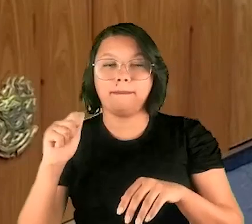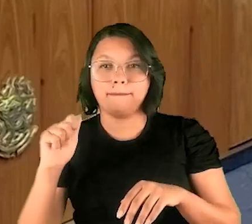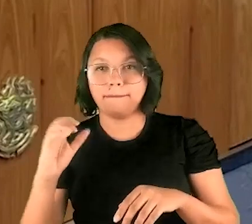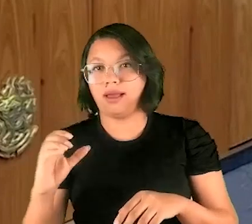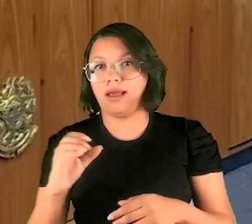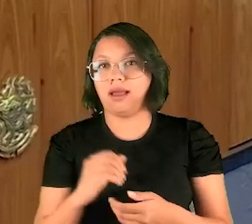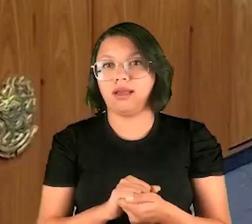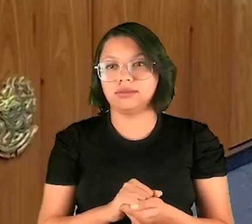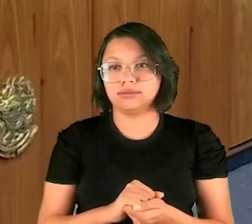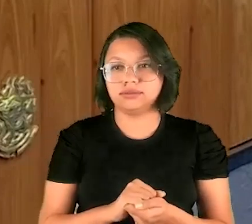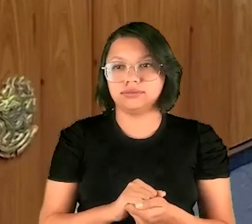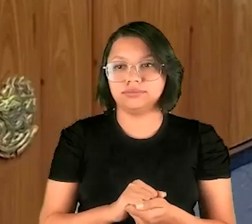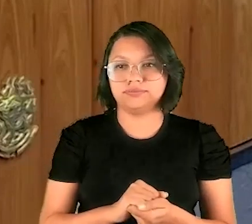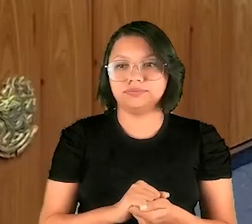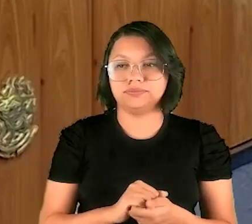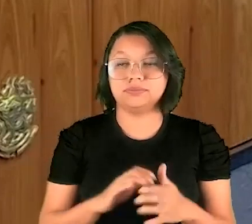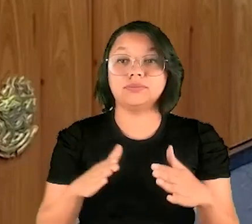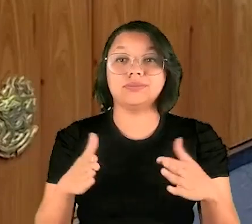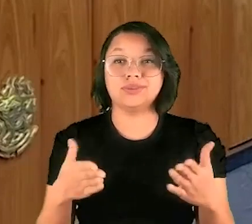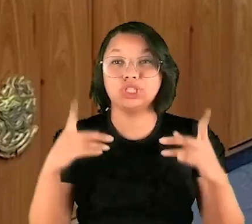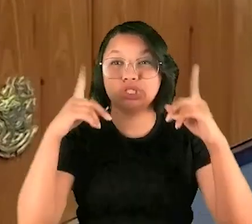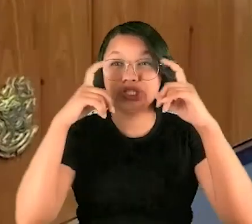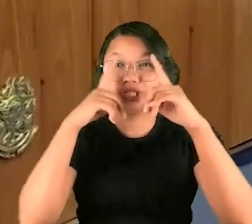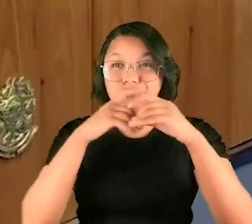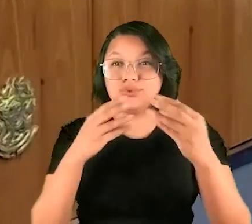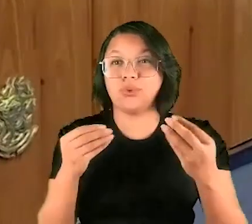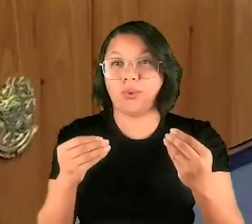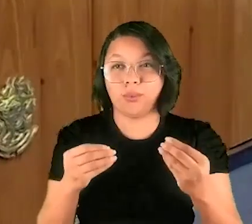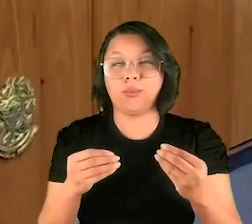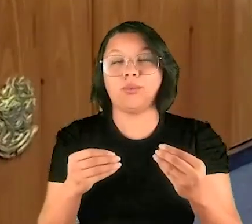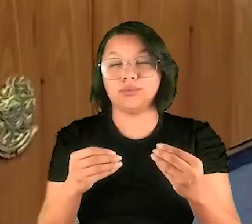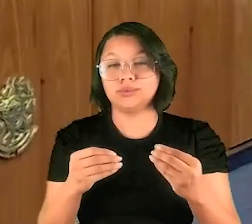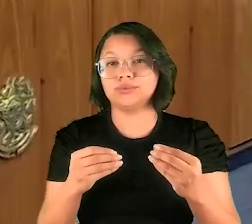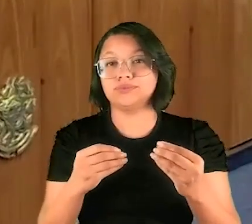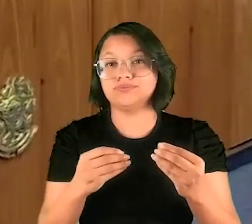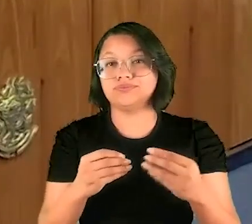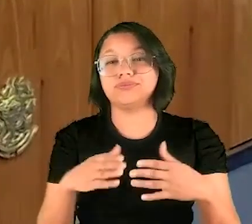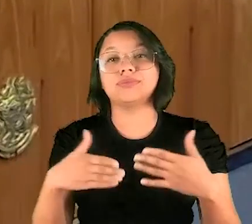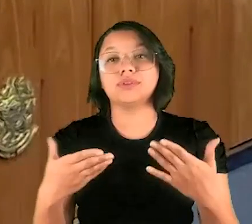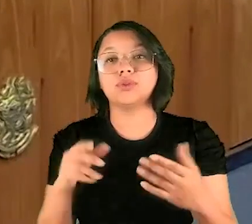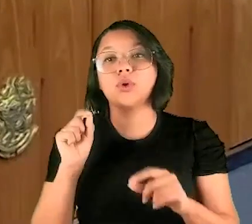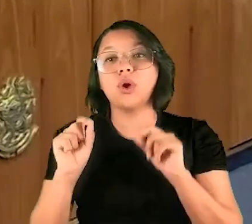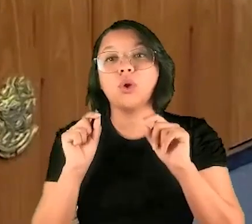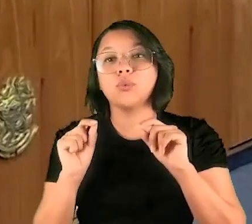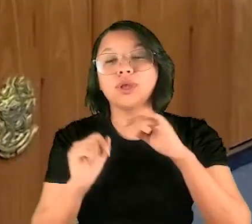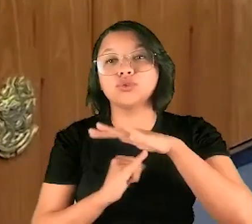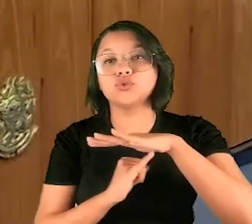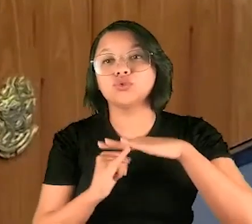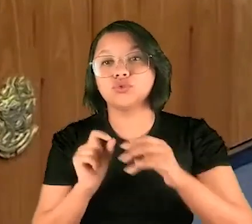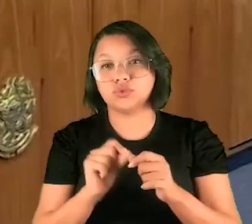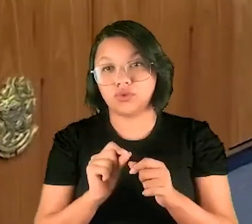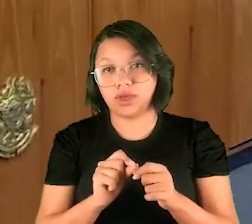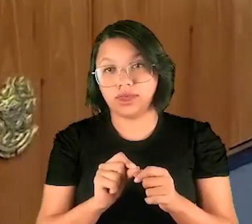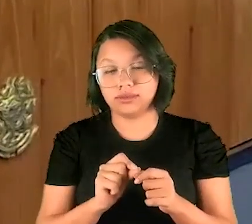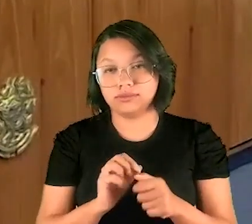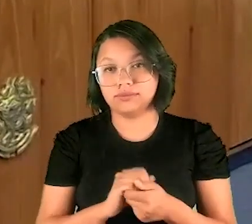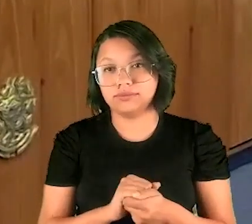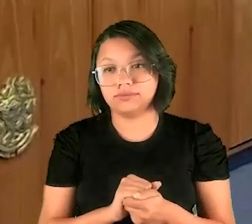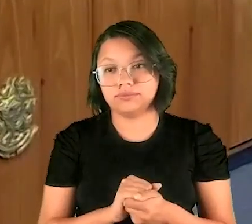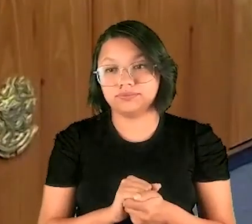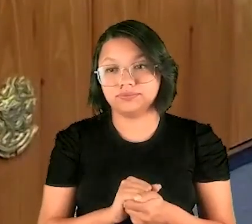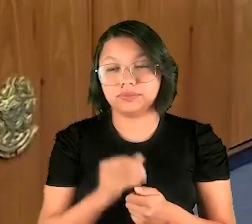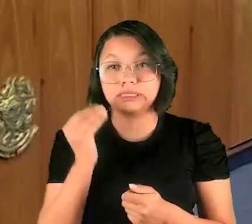faz? Como Então, estão fazendo isso? é muito difícil, doutor Djalma, e aí que as instituições tendem a fazer? Eles tendem